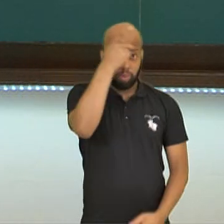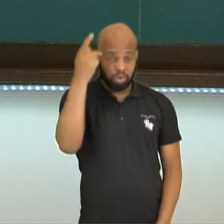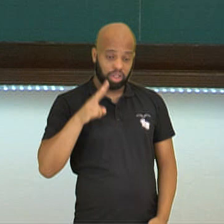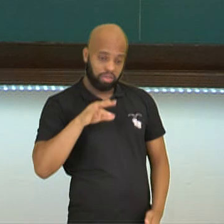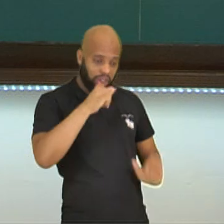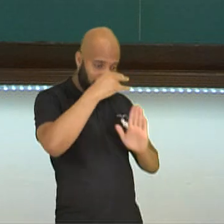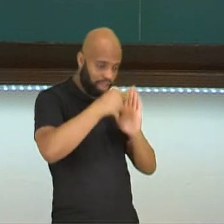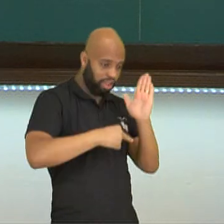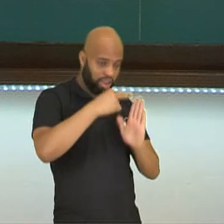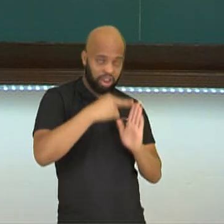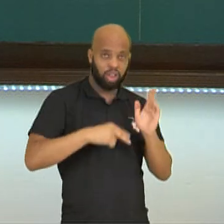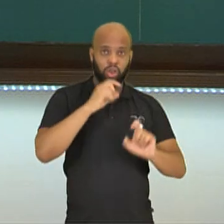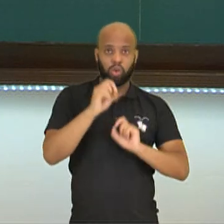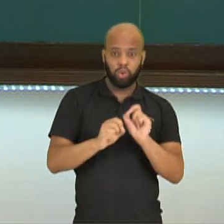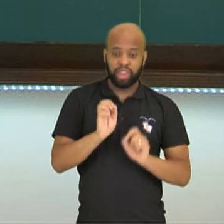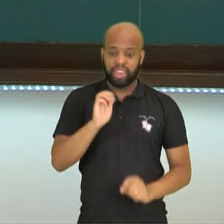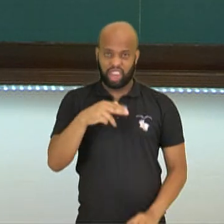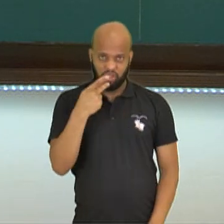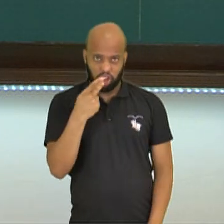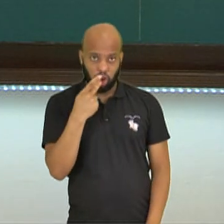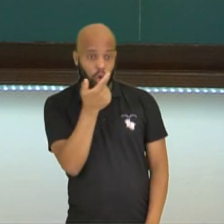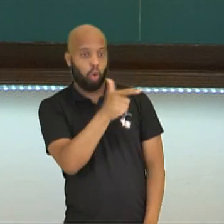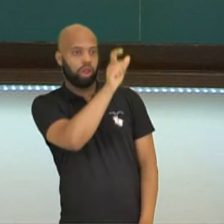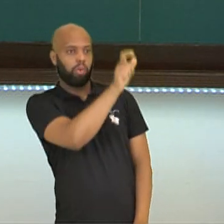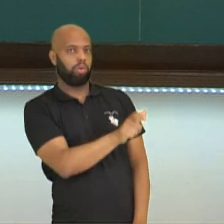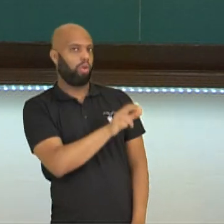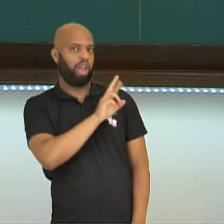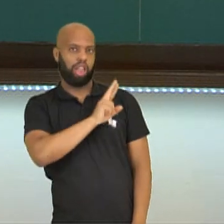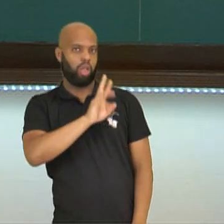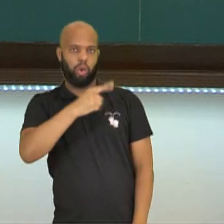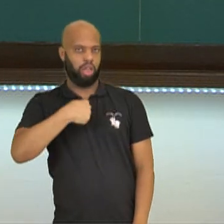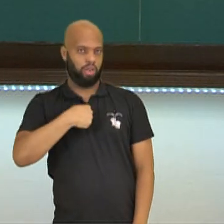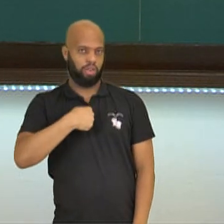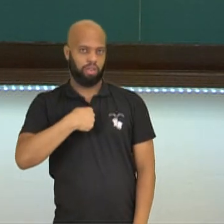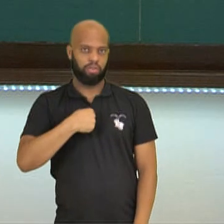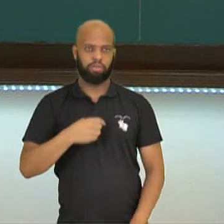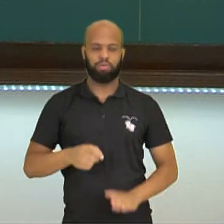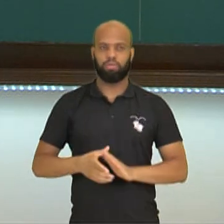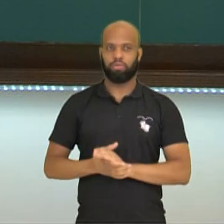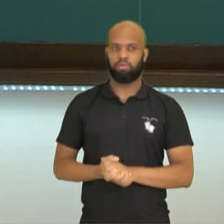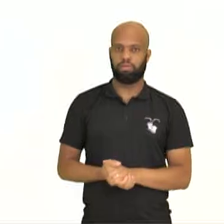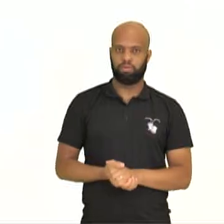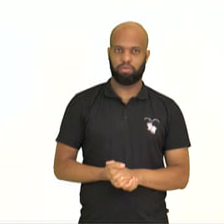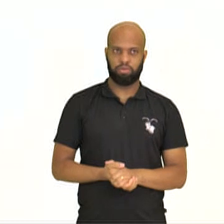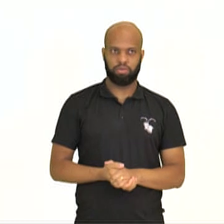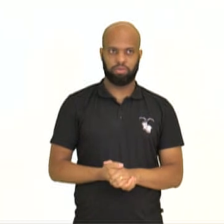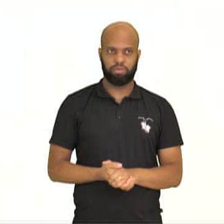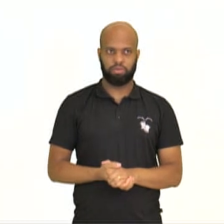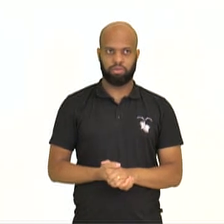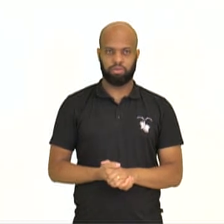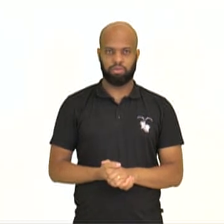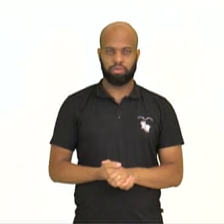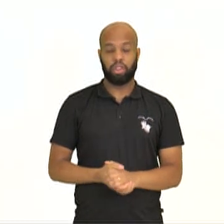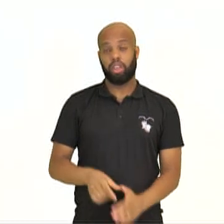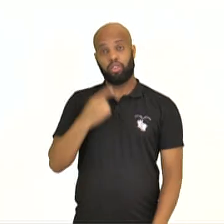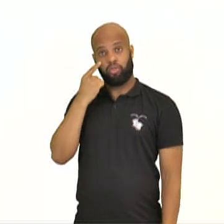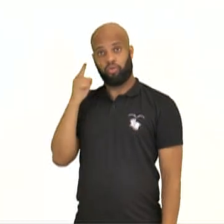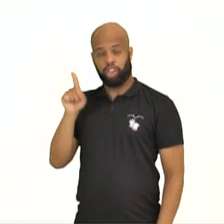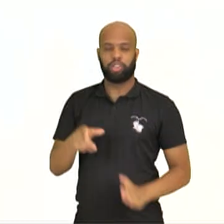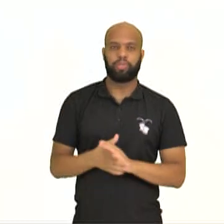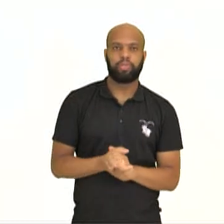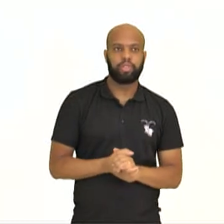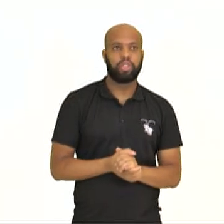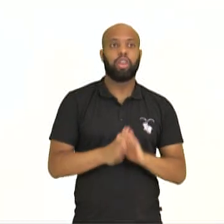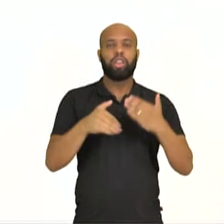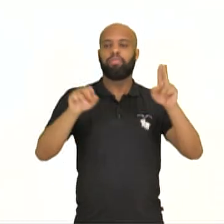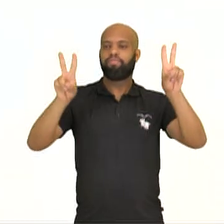leitor, demonstrar que quem disse aquilo foi outra pessoa. Ok, pessoal? Vamos observar aqui. Então, as